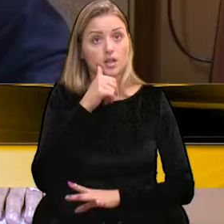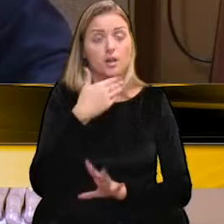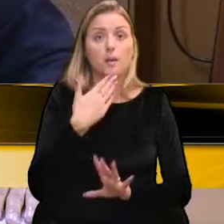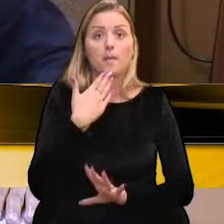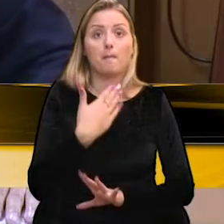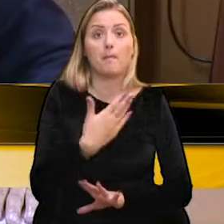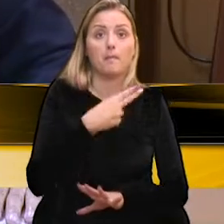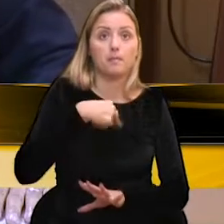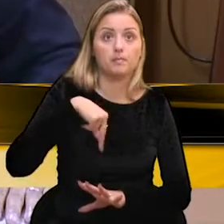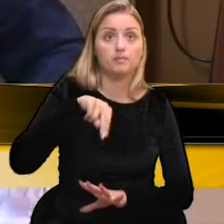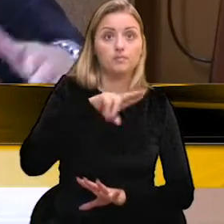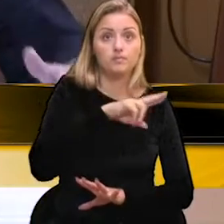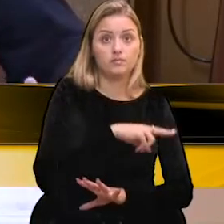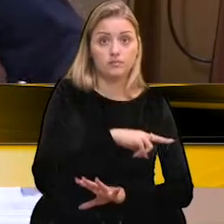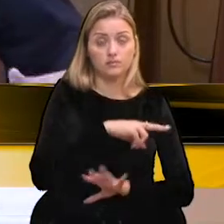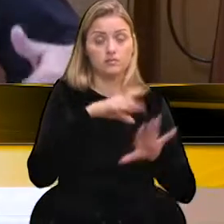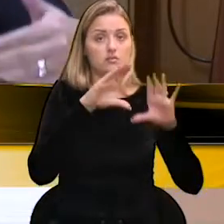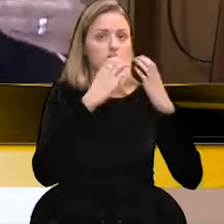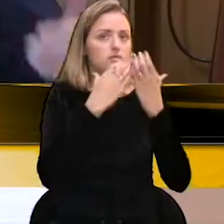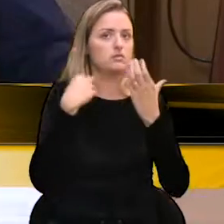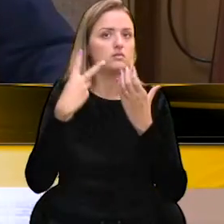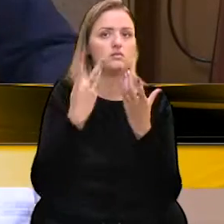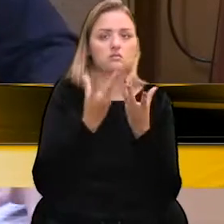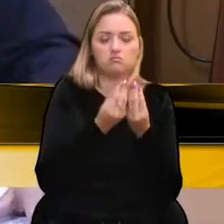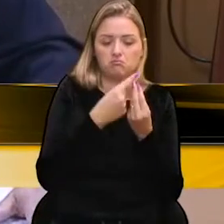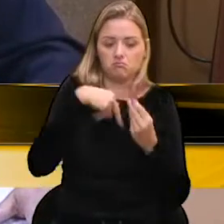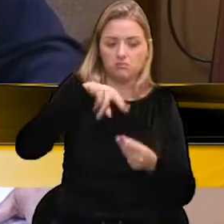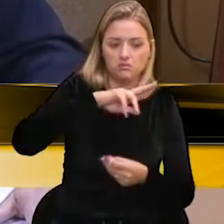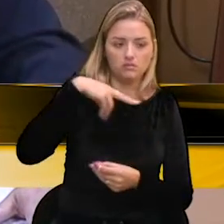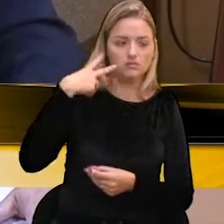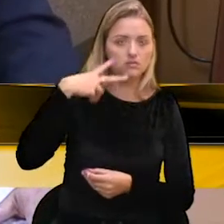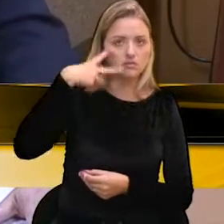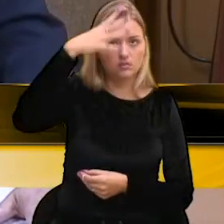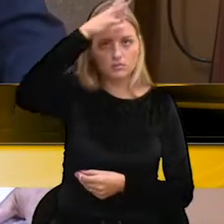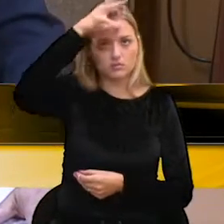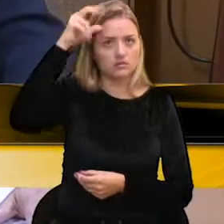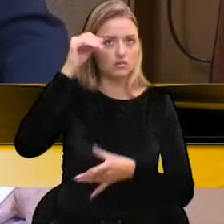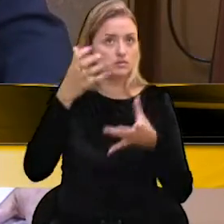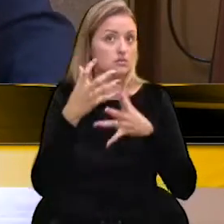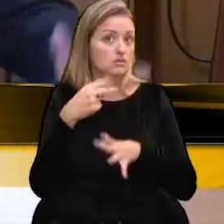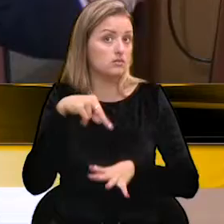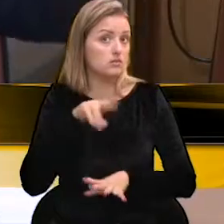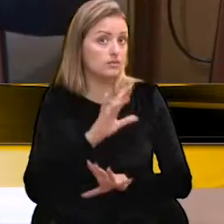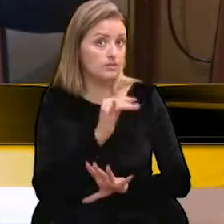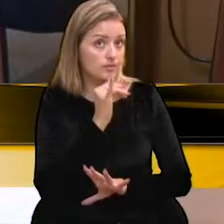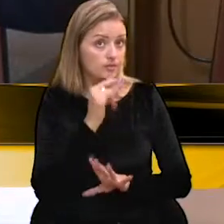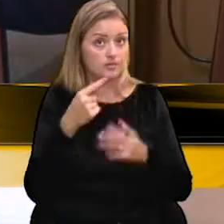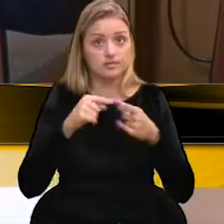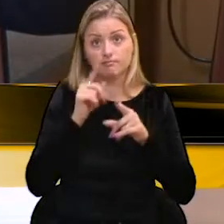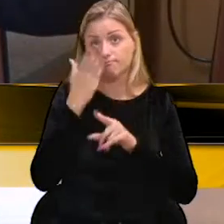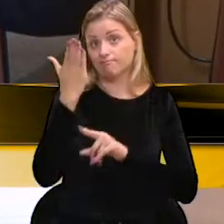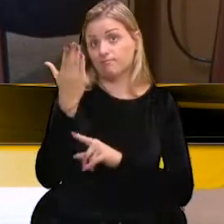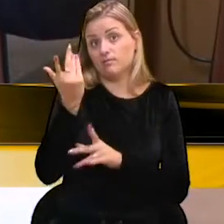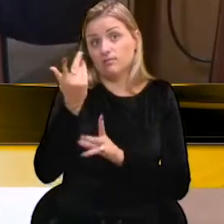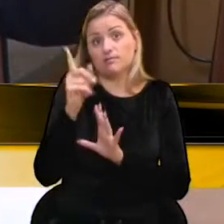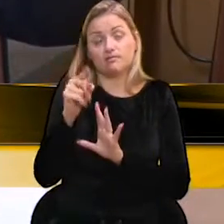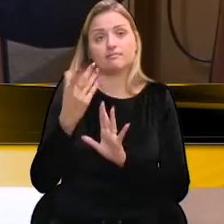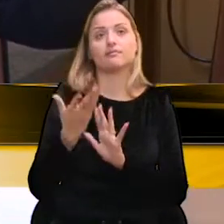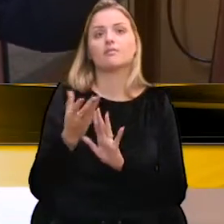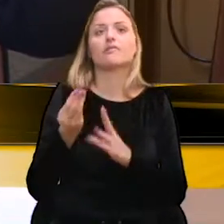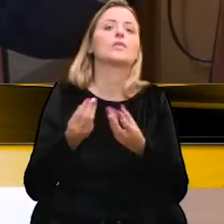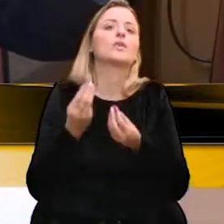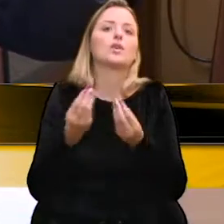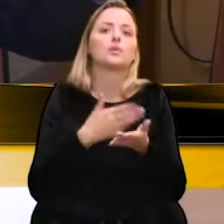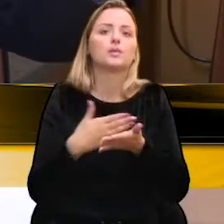nós, do poder público, de muitos de nós, vereadores, exemplos. Mas está aí o verdadeiro exemplo. Aonde